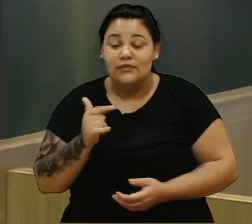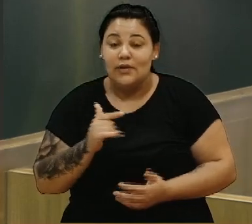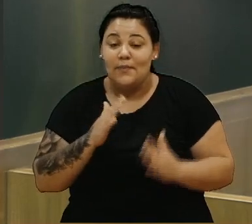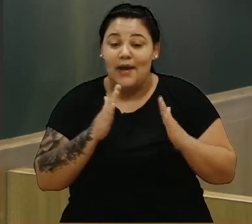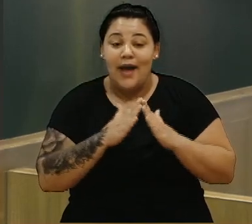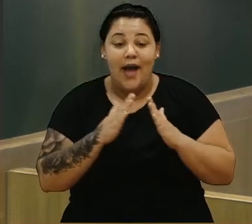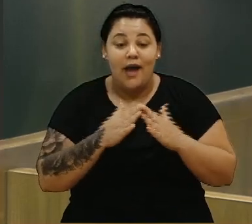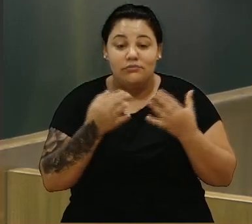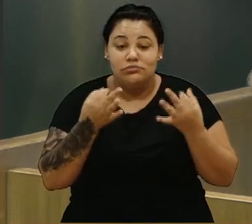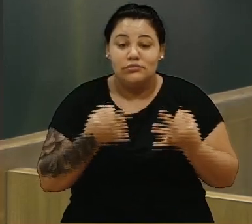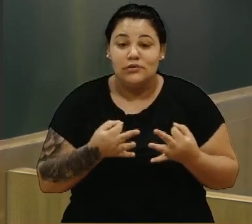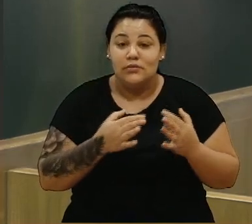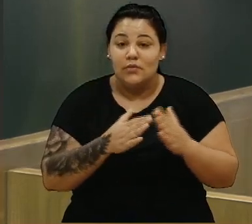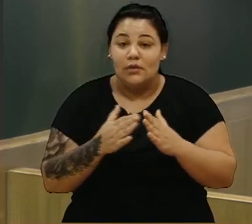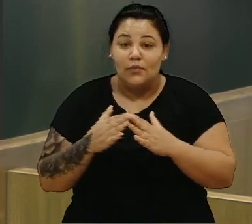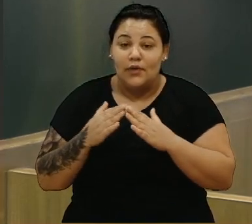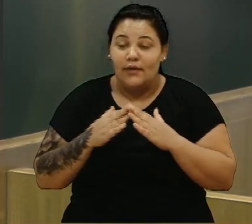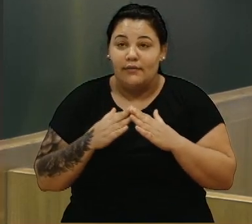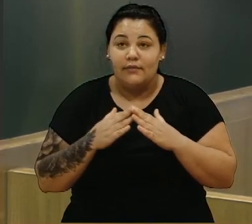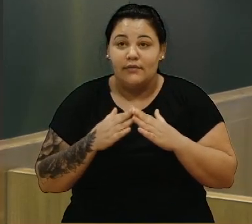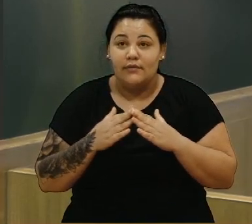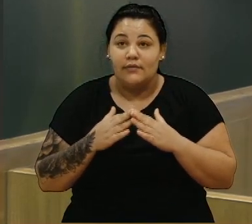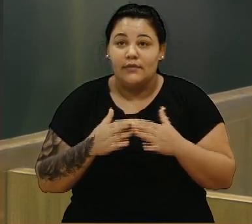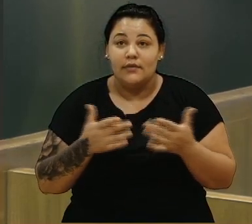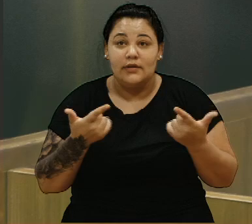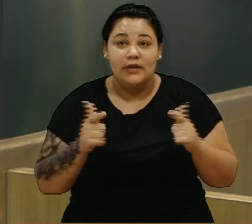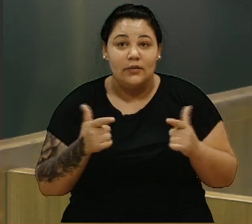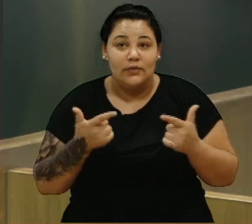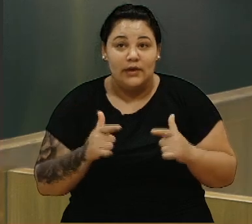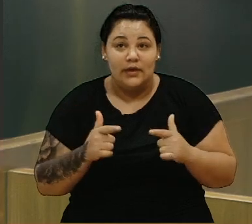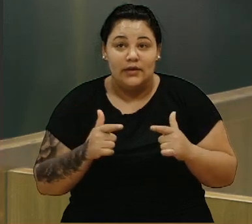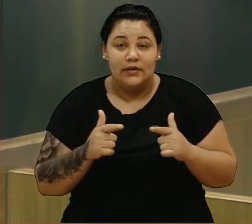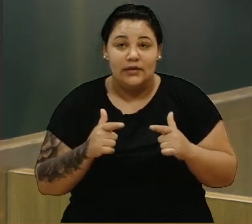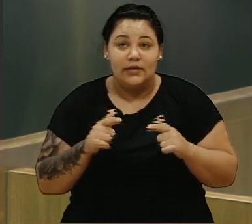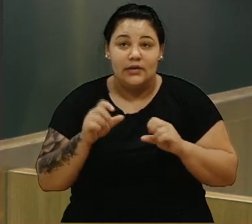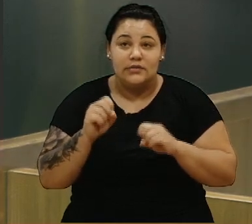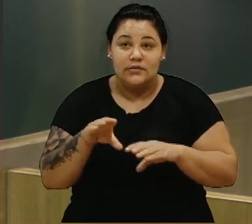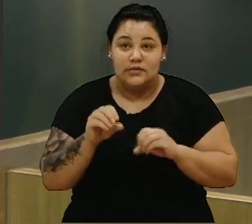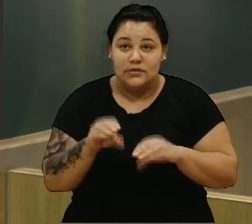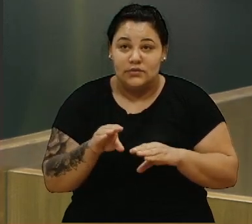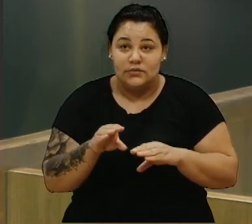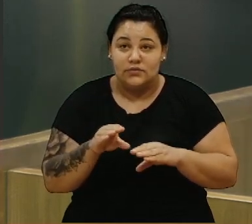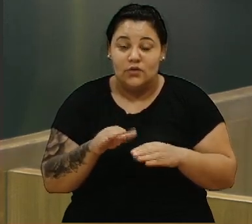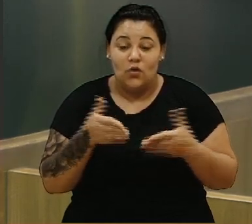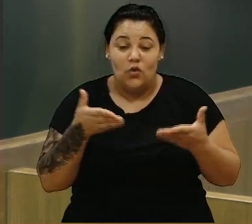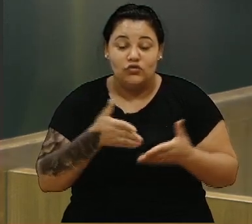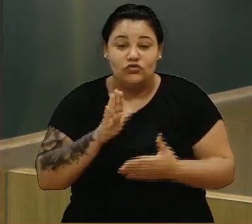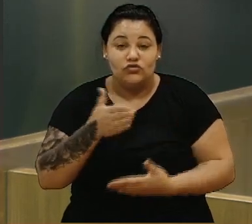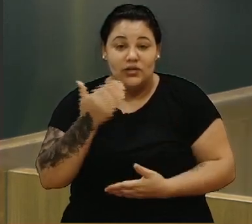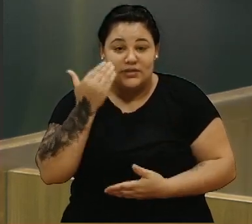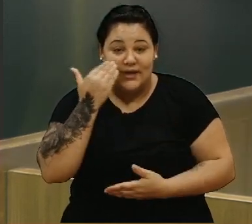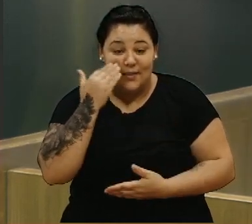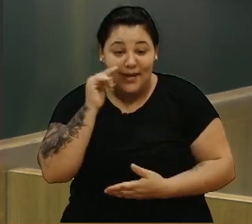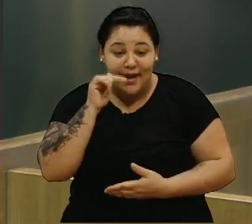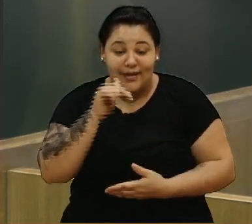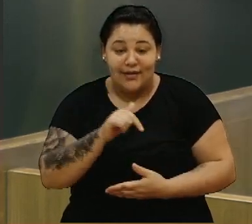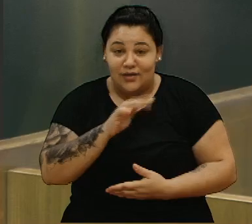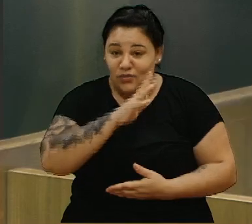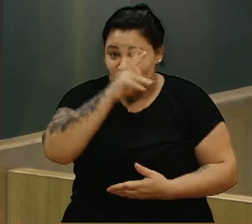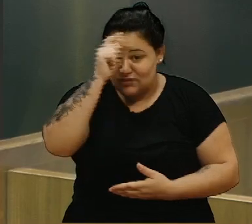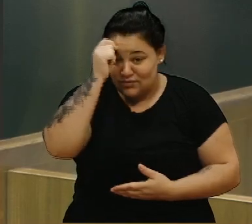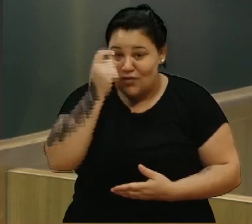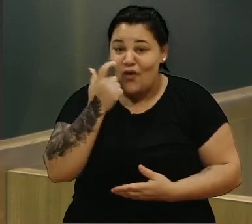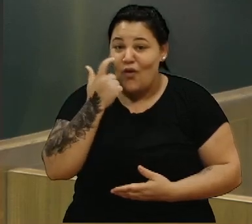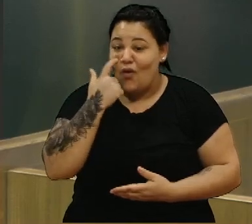digna, que não têm sequer uma educação que tem... Hoje a gente sabe só aqui no nosso município, e olha que nós estamos